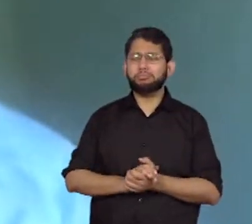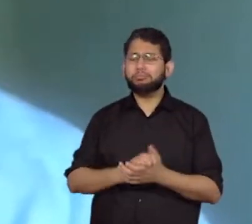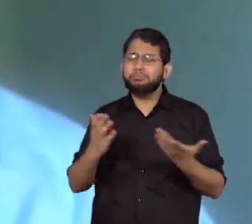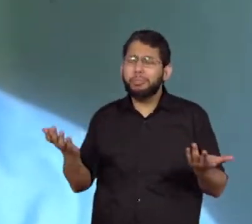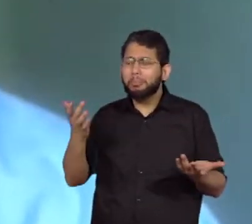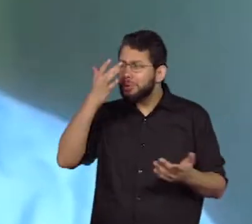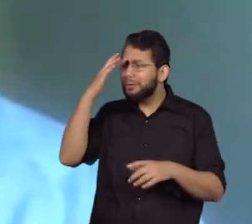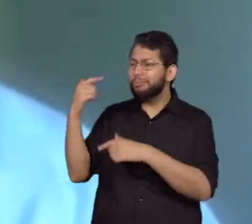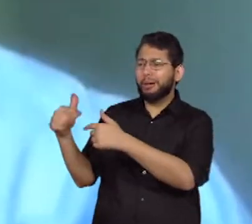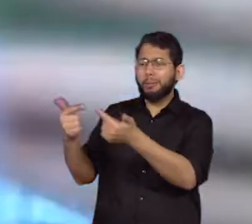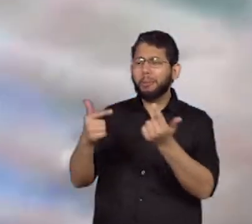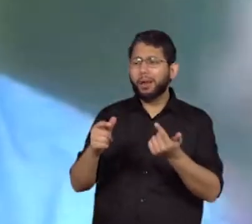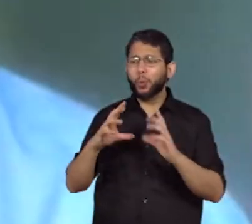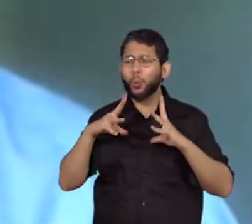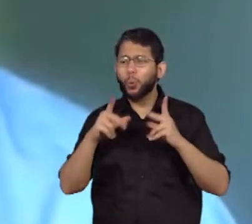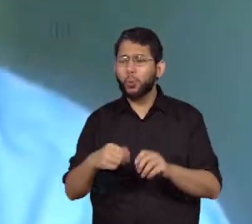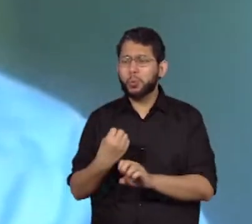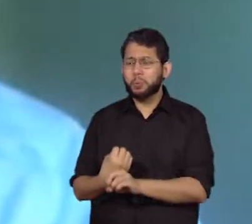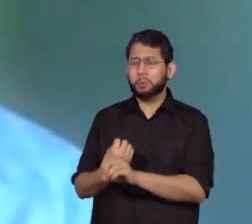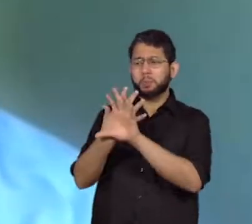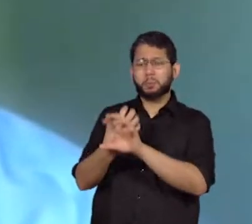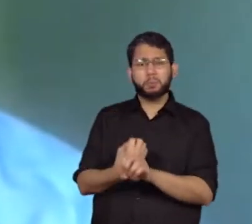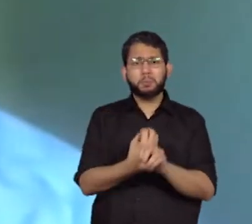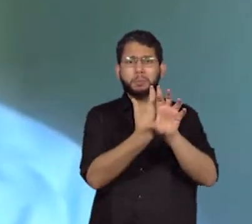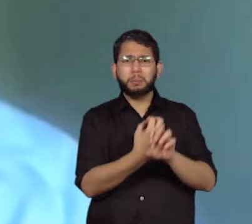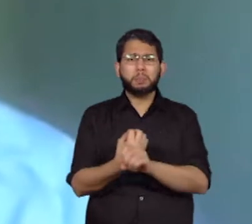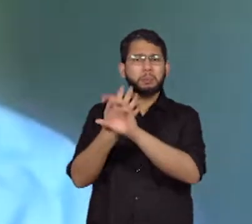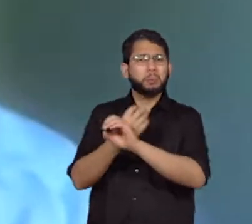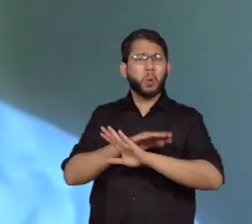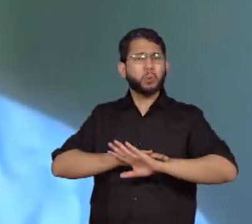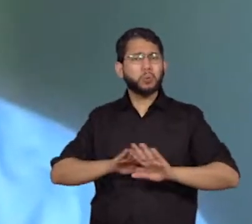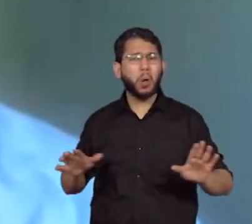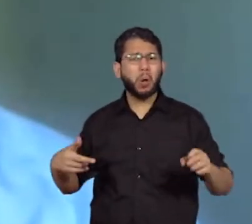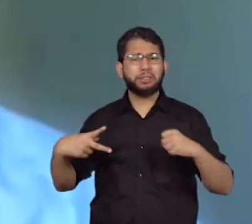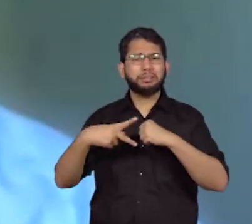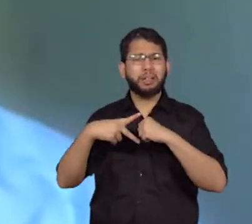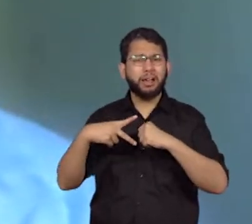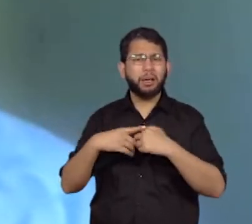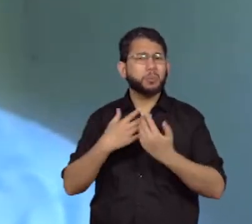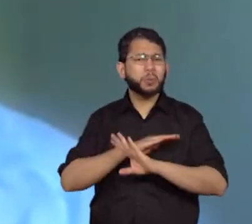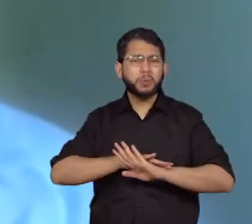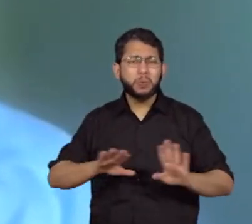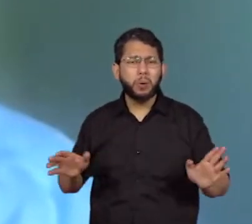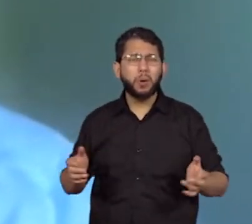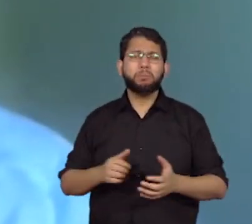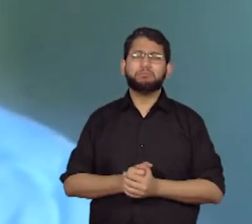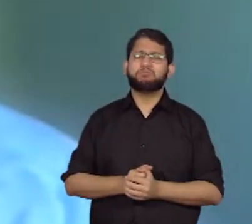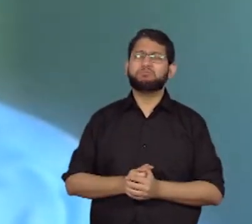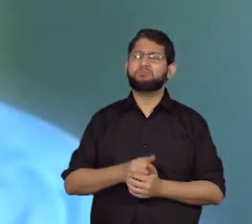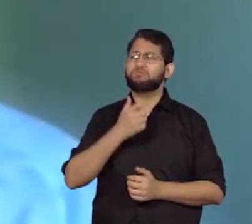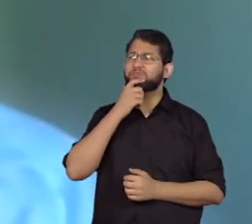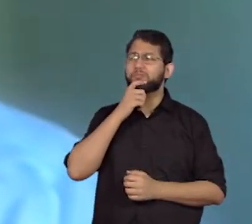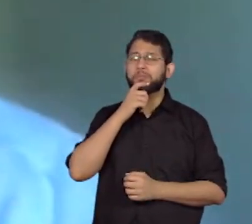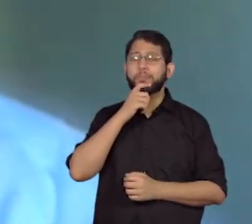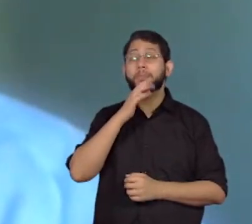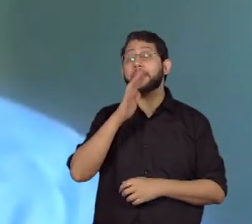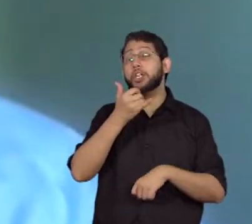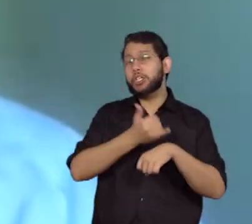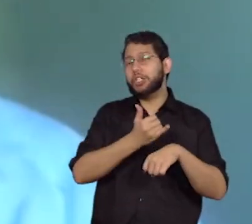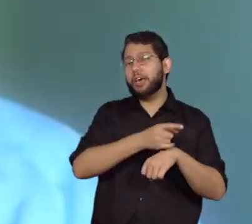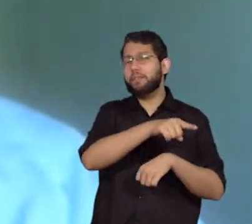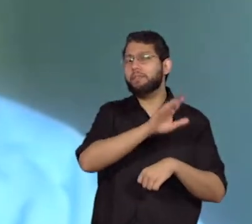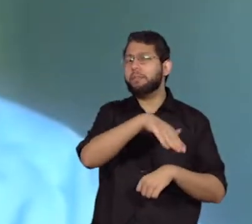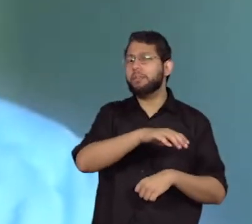digital, né? Das reuniões, como a gente está gravando hoje, por Skype. E aí os meus clientes falaram assim, Gui, já está